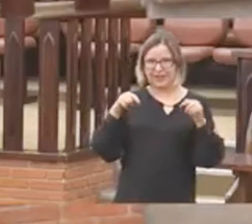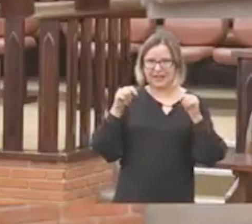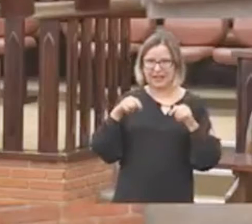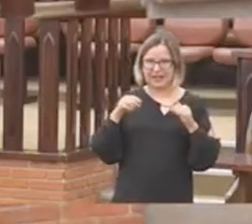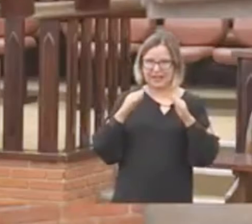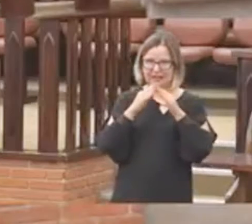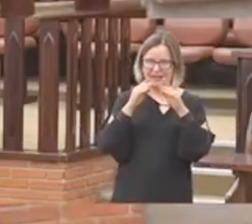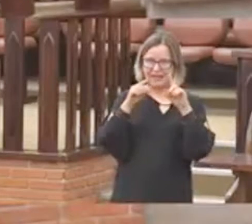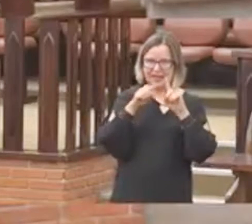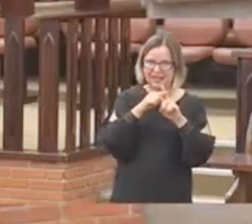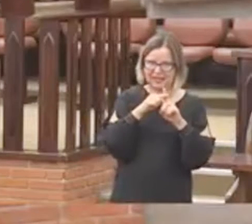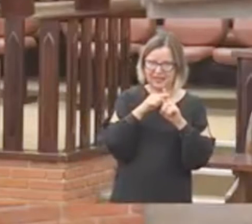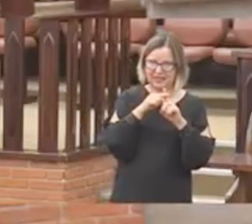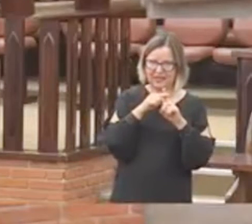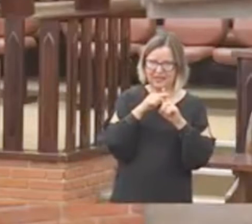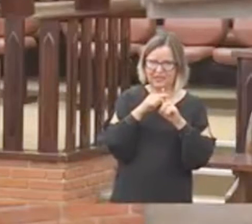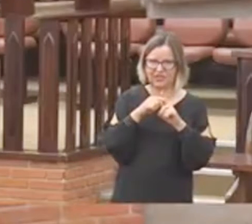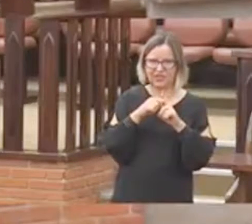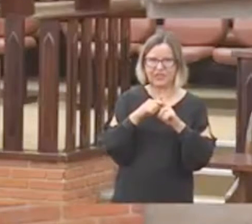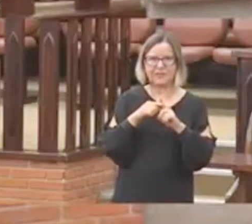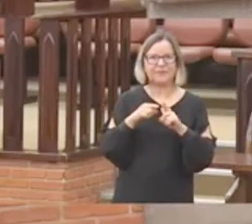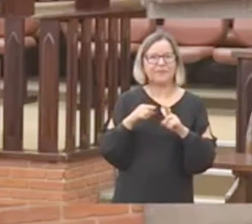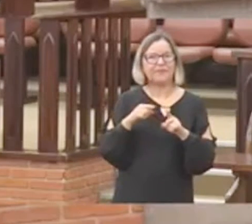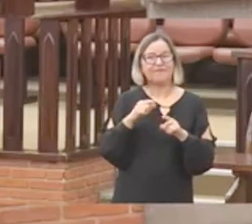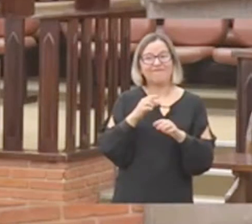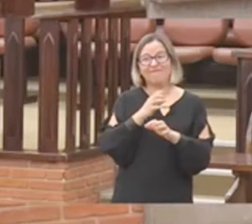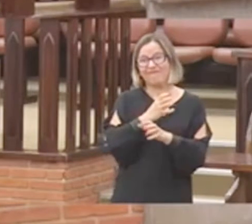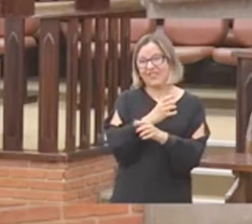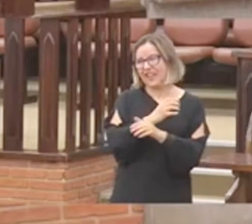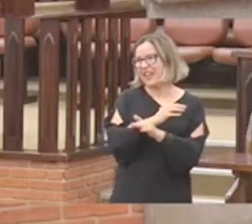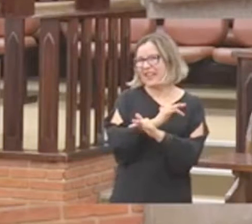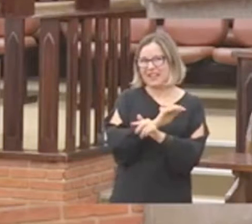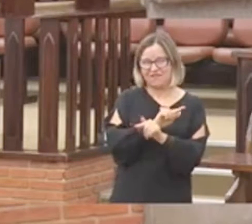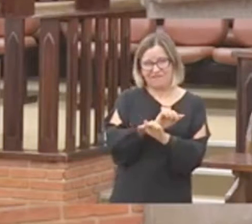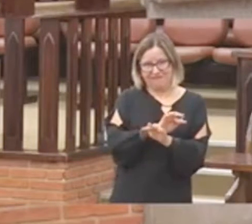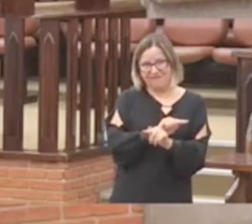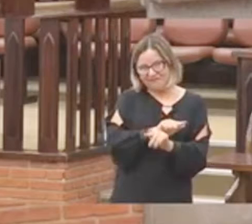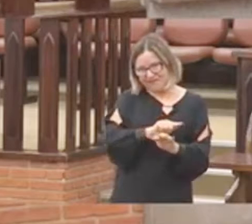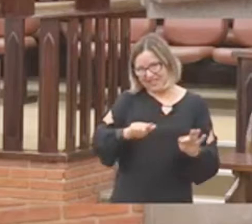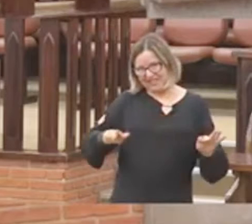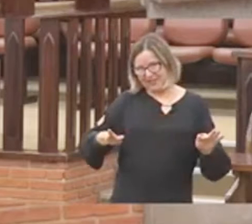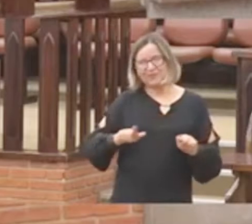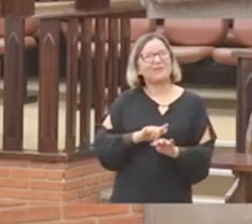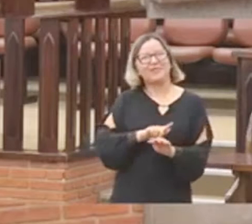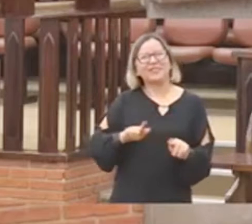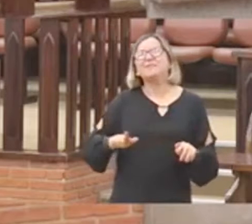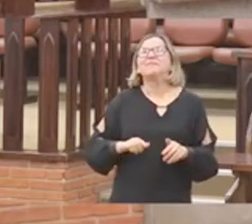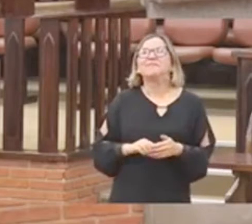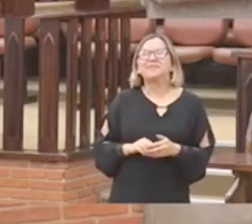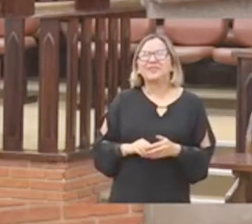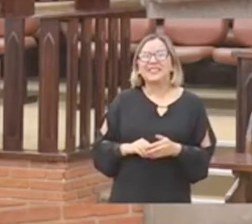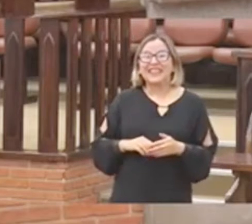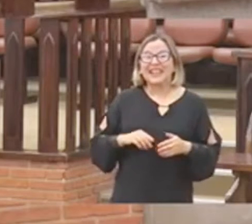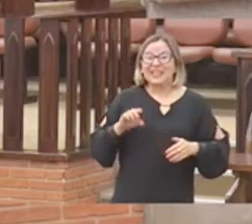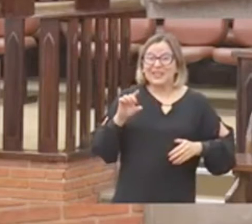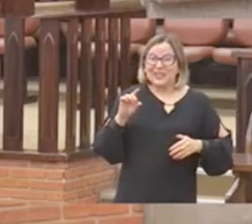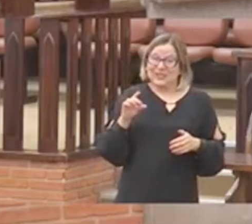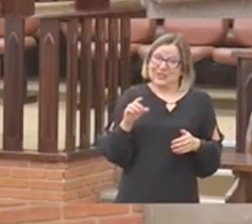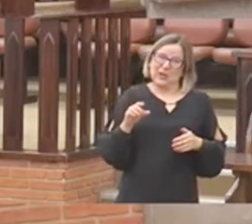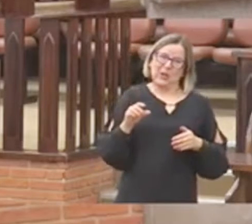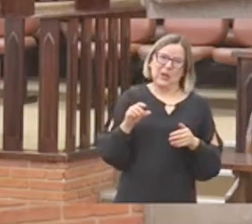culto, totalmente vazio. Aqui estão comigo apenas alguns